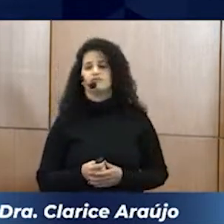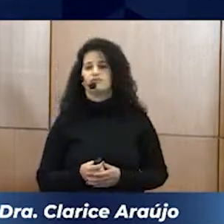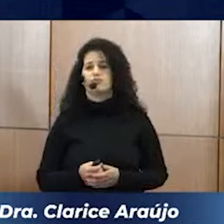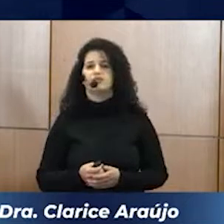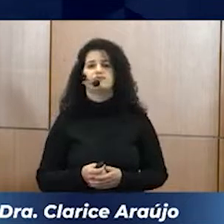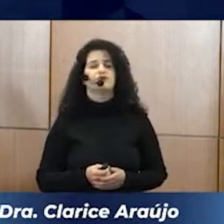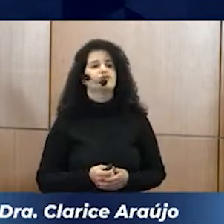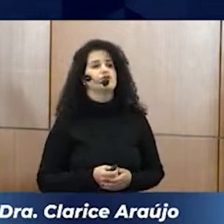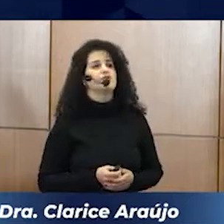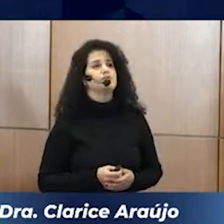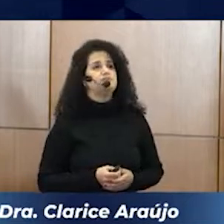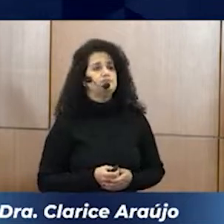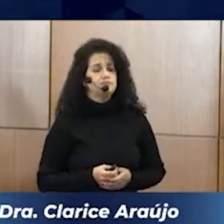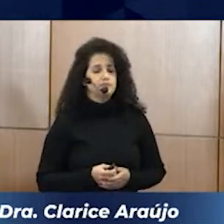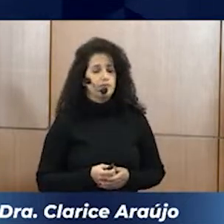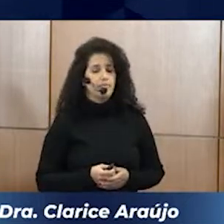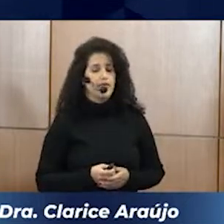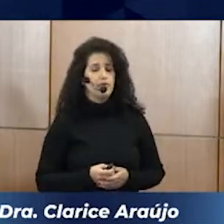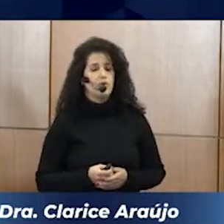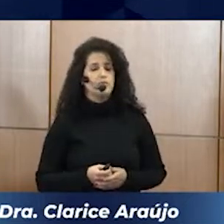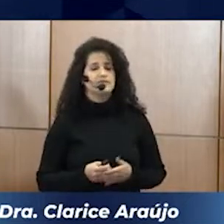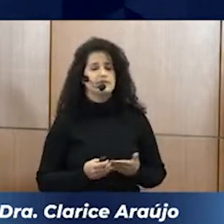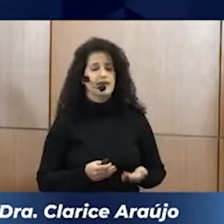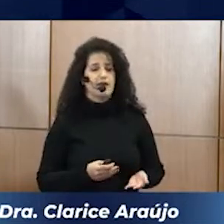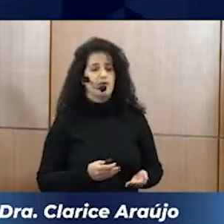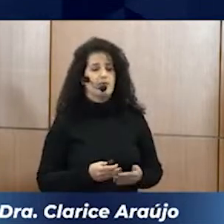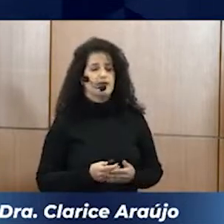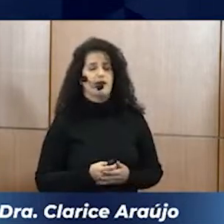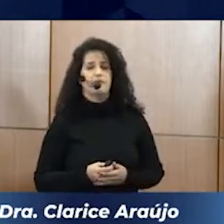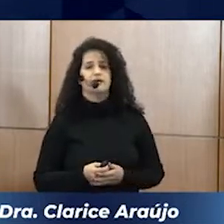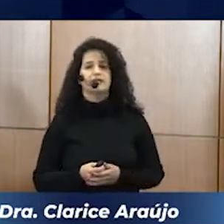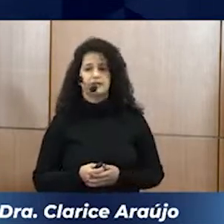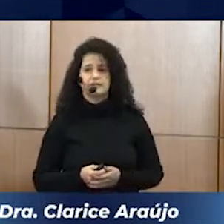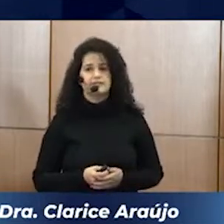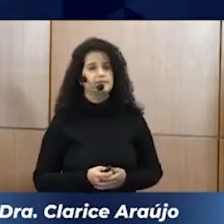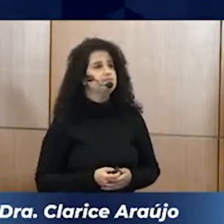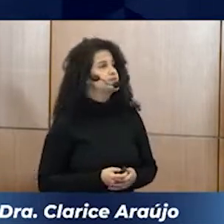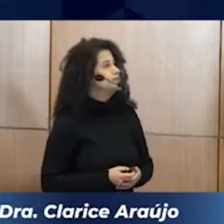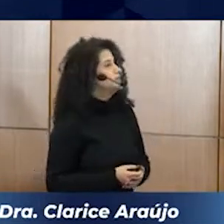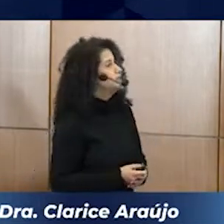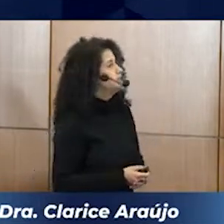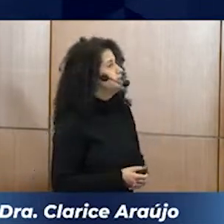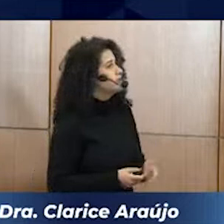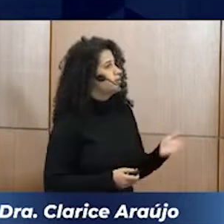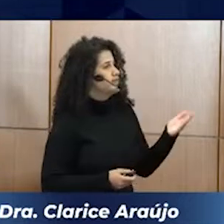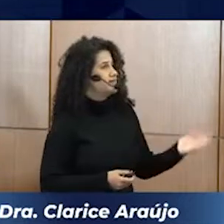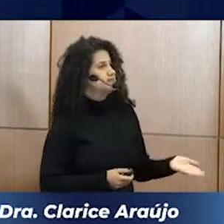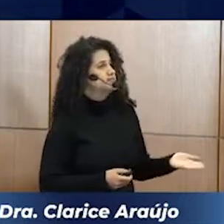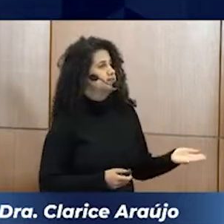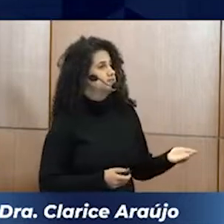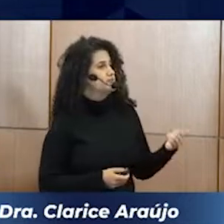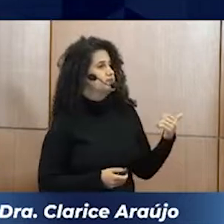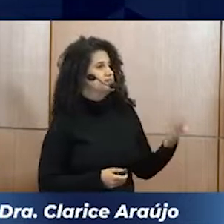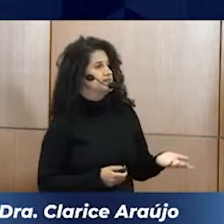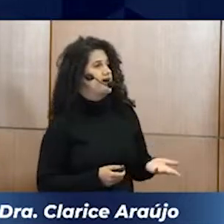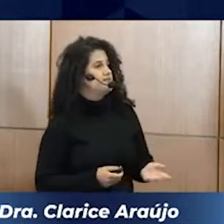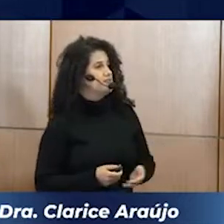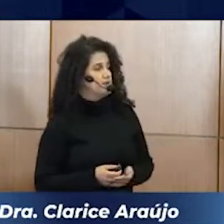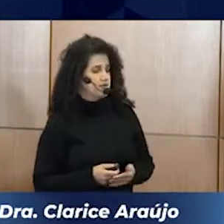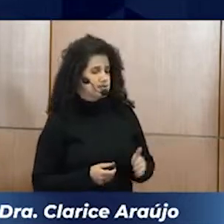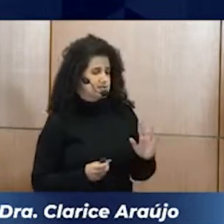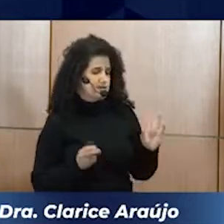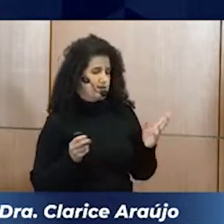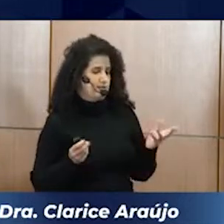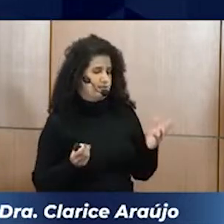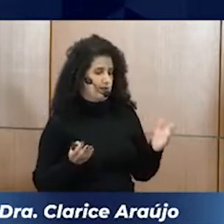em desenvolvimento infantil, eu comecei a acompanhar uma criança que, com 10 anos, apresentava